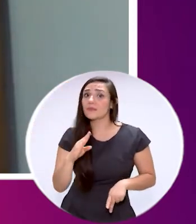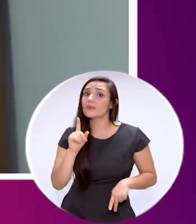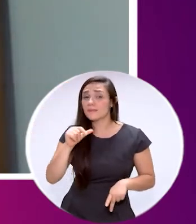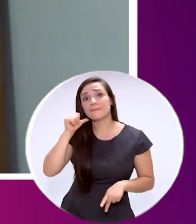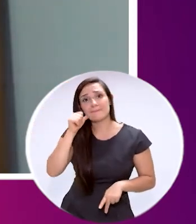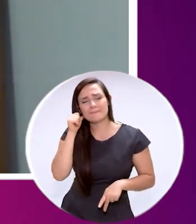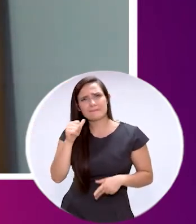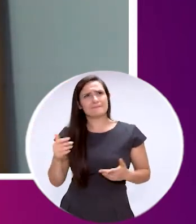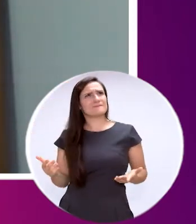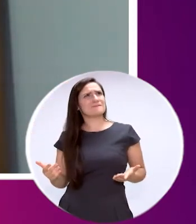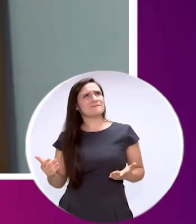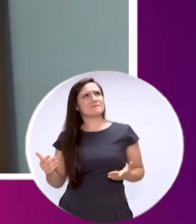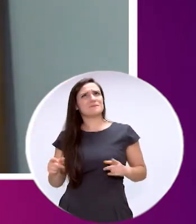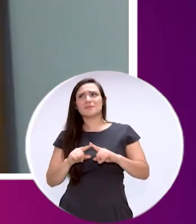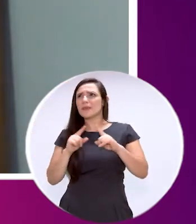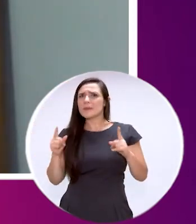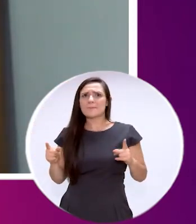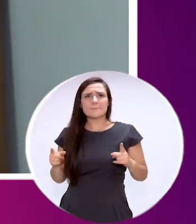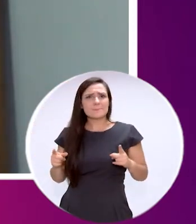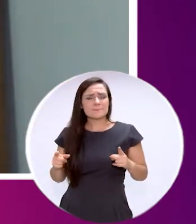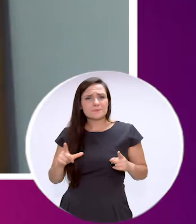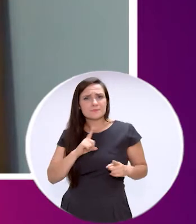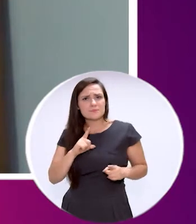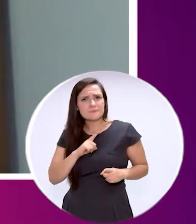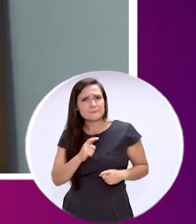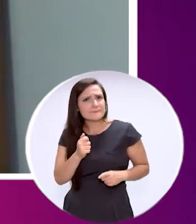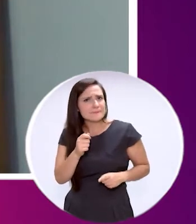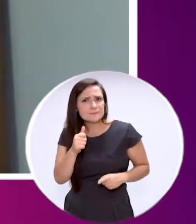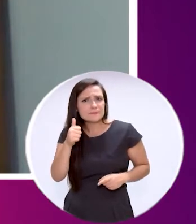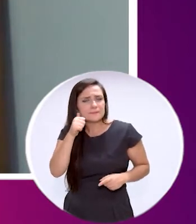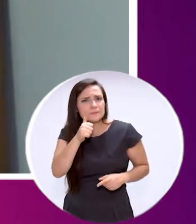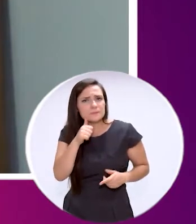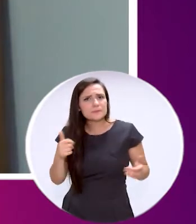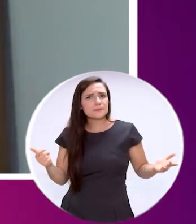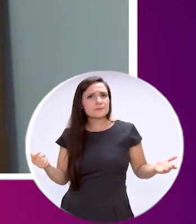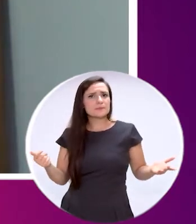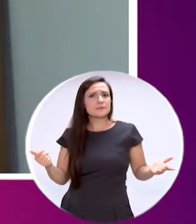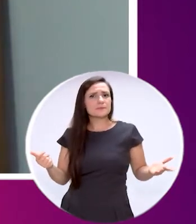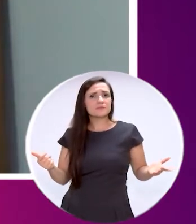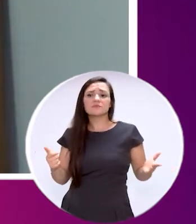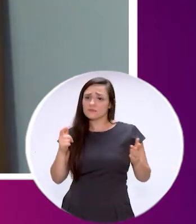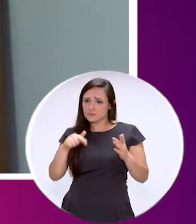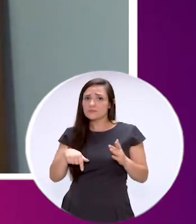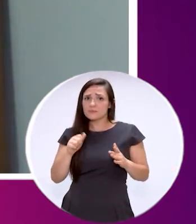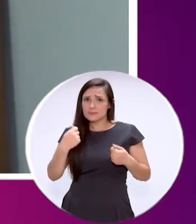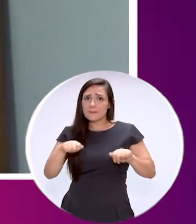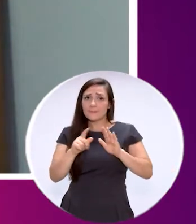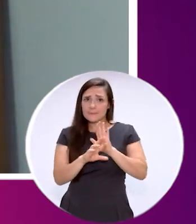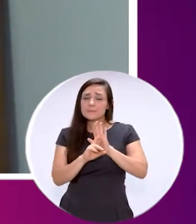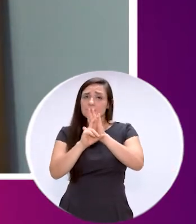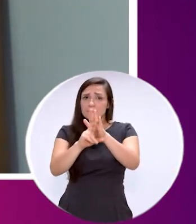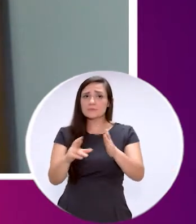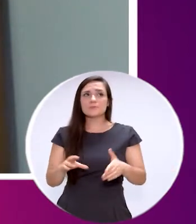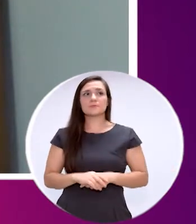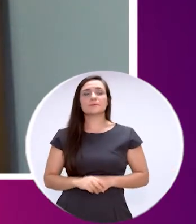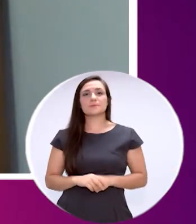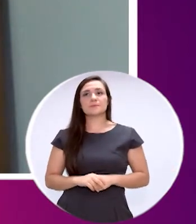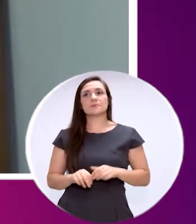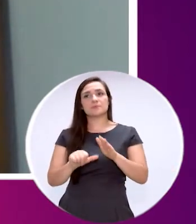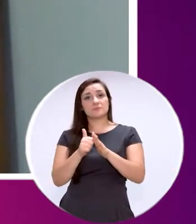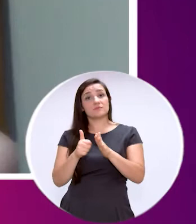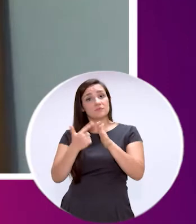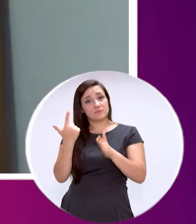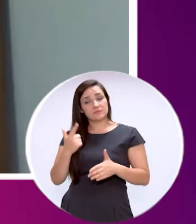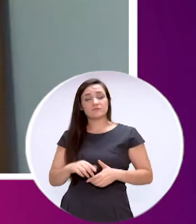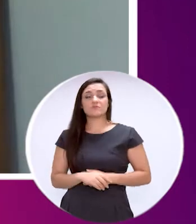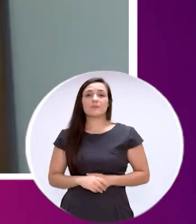representativa, então ela só vai ser realmente representativa se a gente tiver essa parcela da população sendo representada nesses espaços de poder. Segundo,